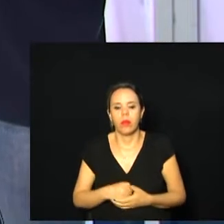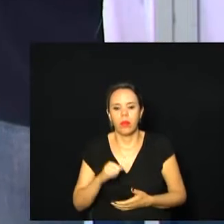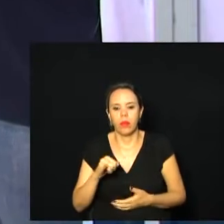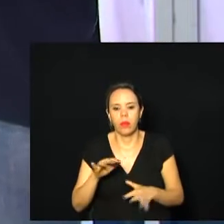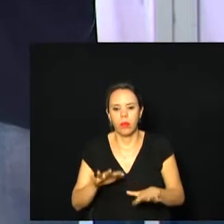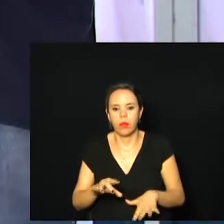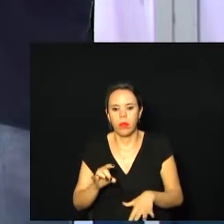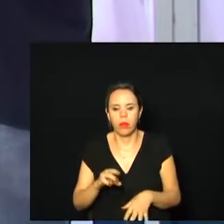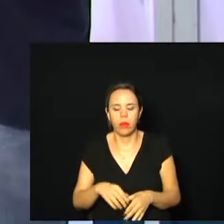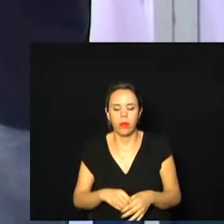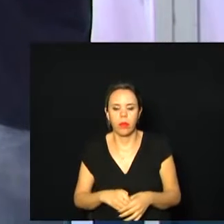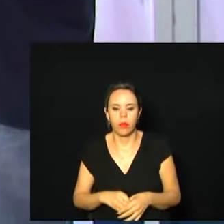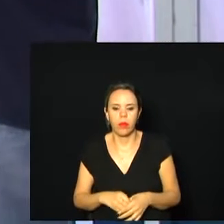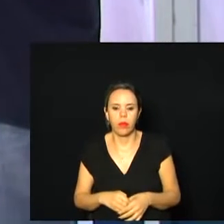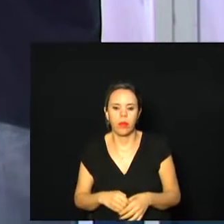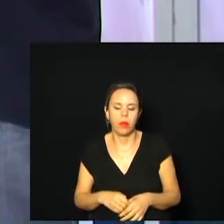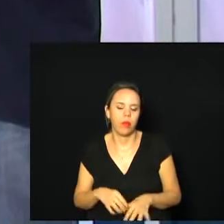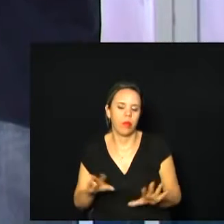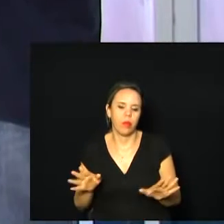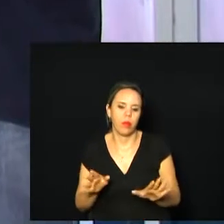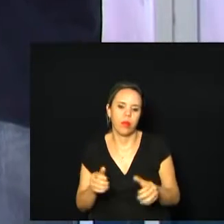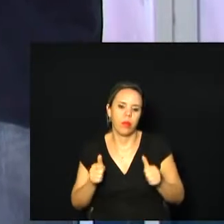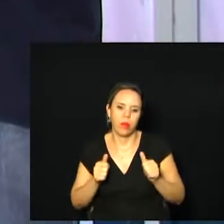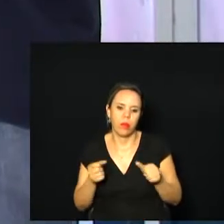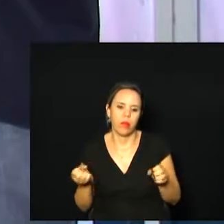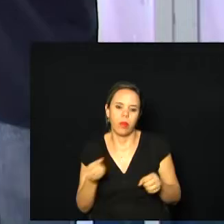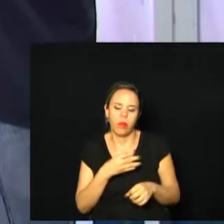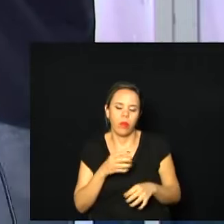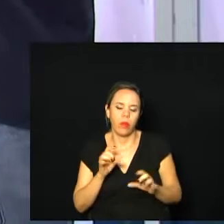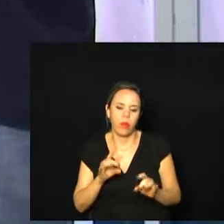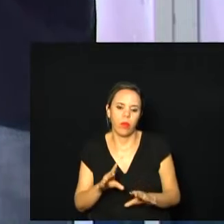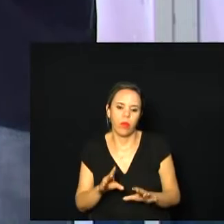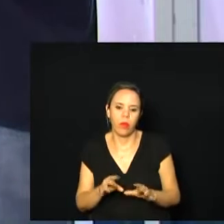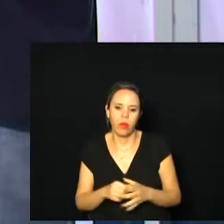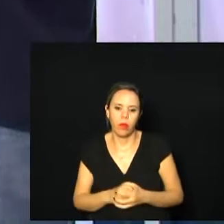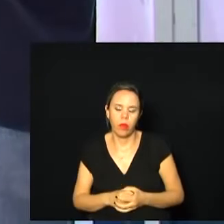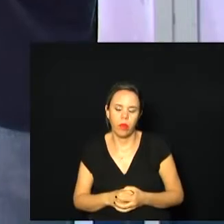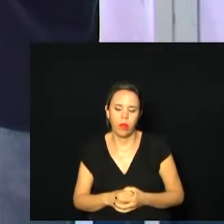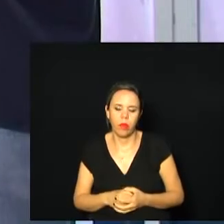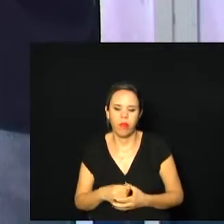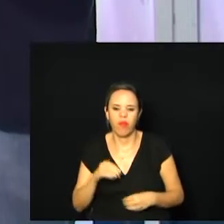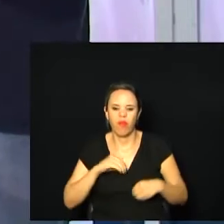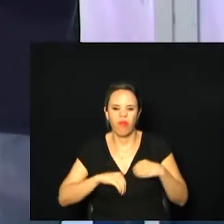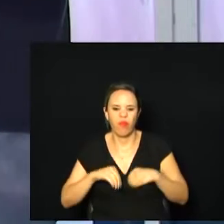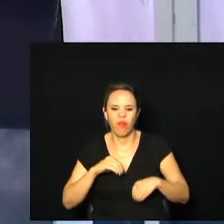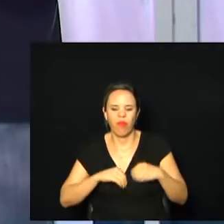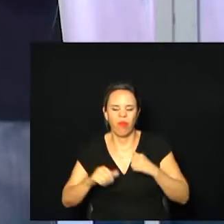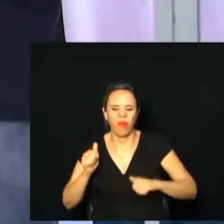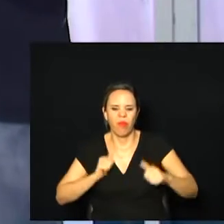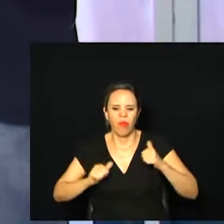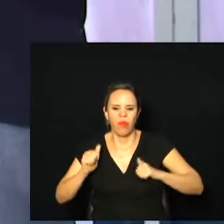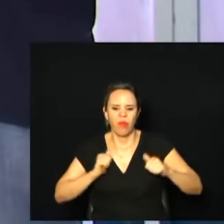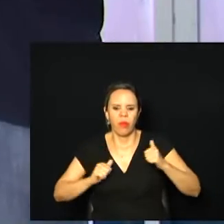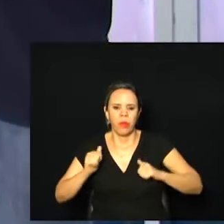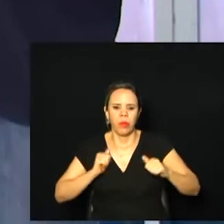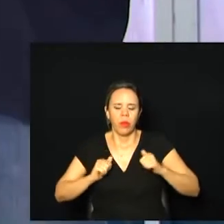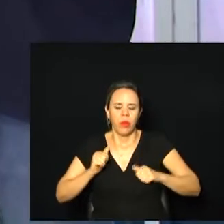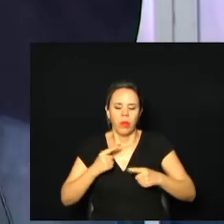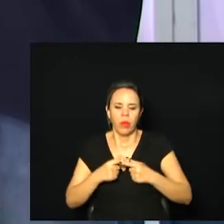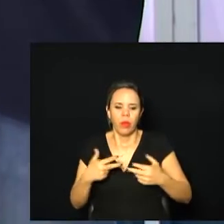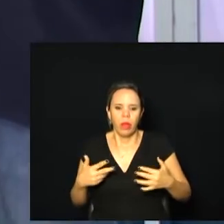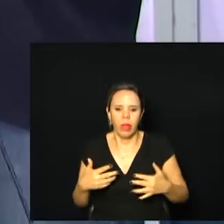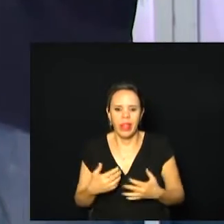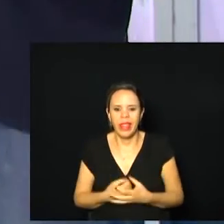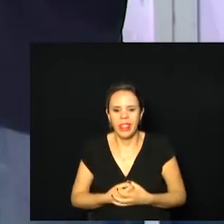ficar só no que é muito moderno, acaba tendo depressão, tendo ansiedade, porque as coisas